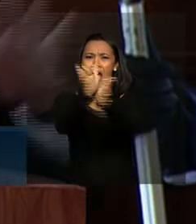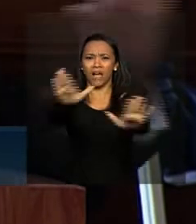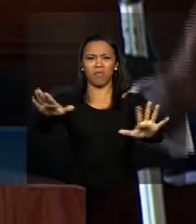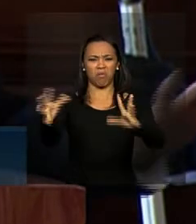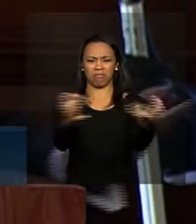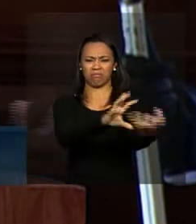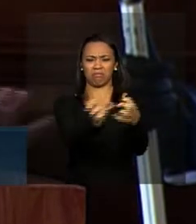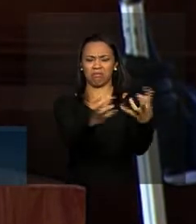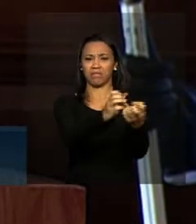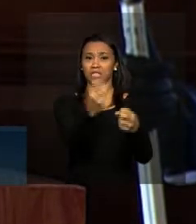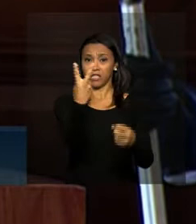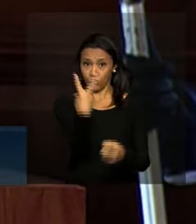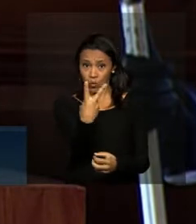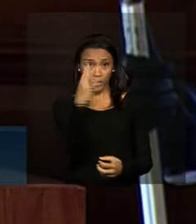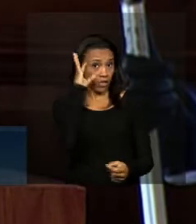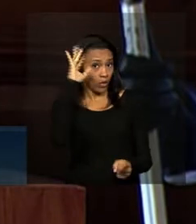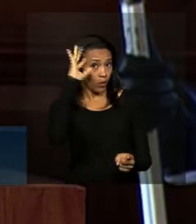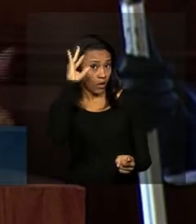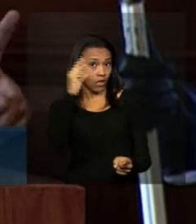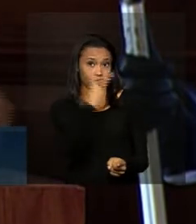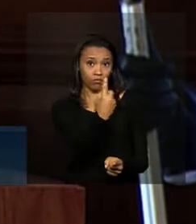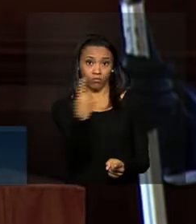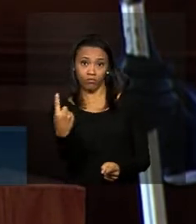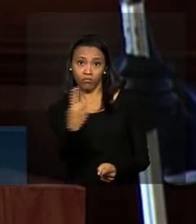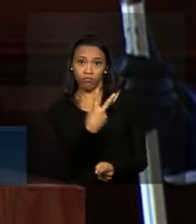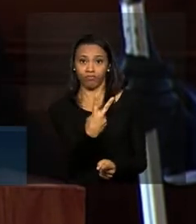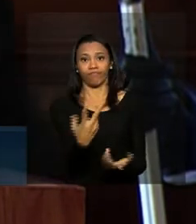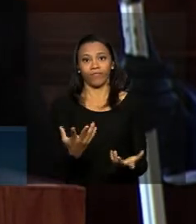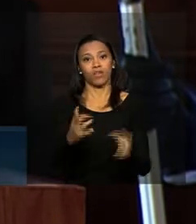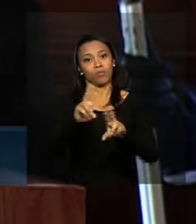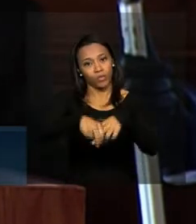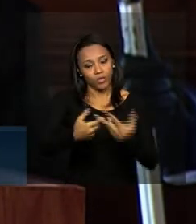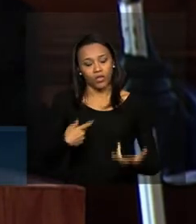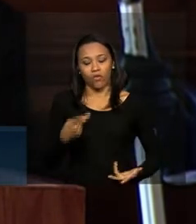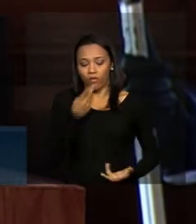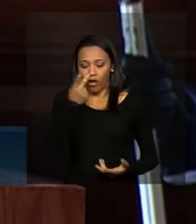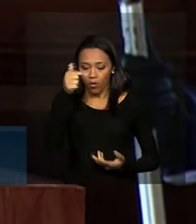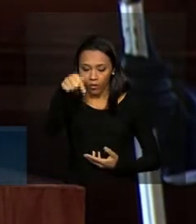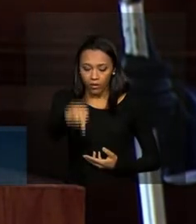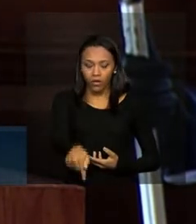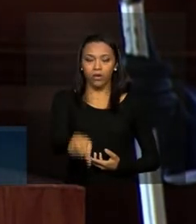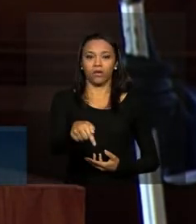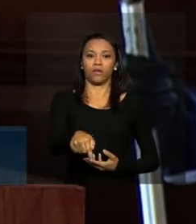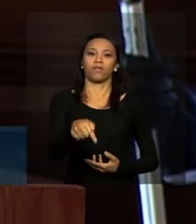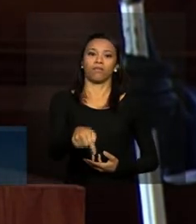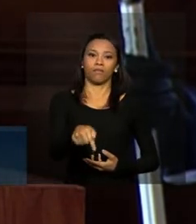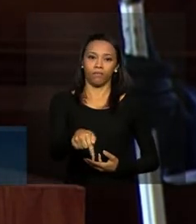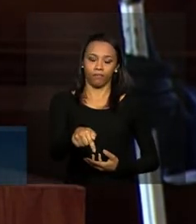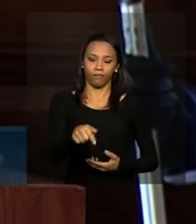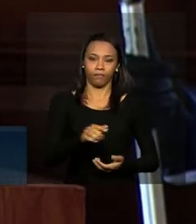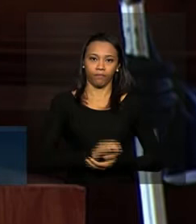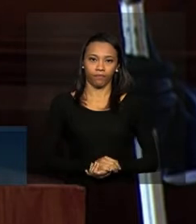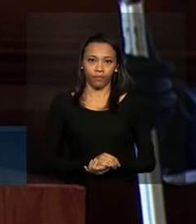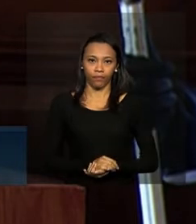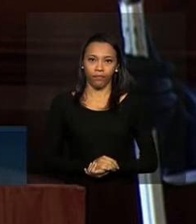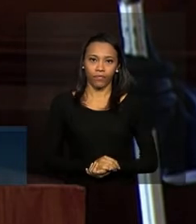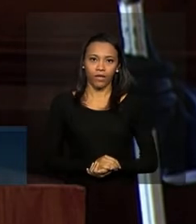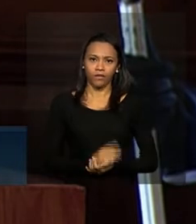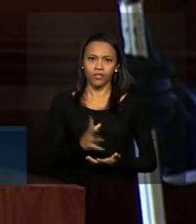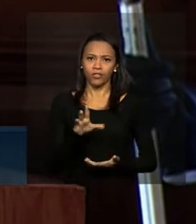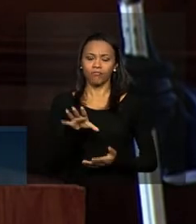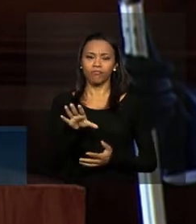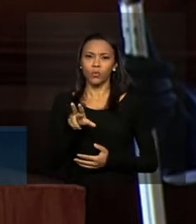dos criacionistas e evolucionistas. E é por isto que eu tomo a liberdade de